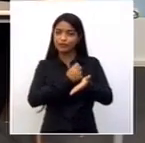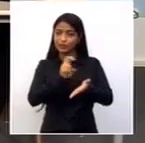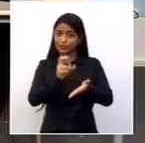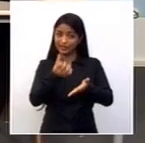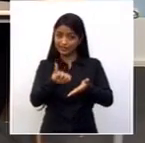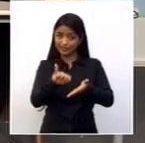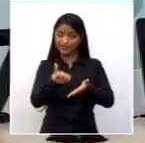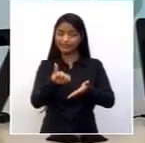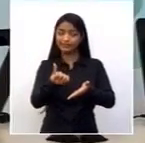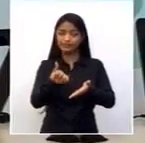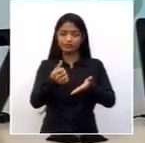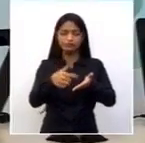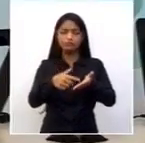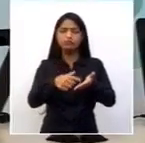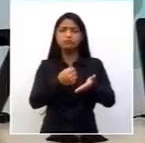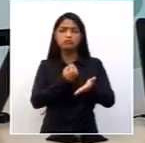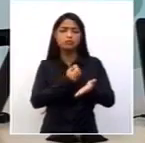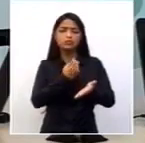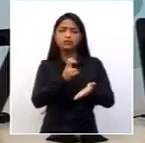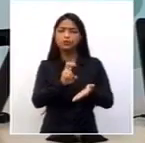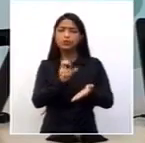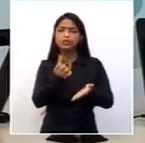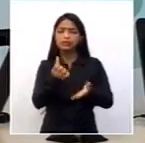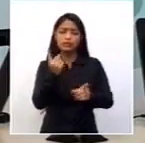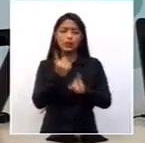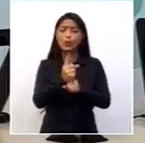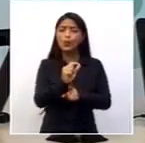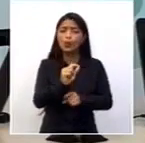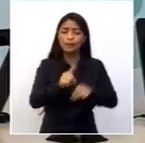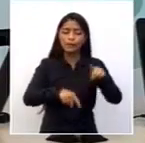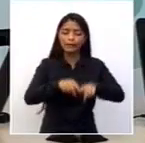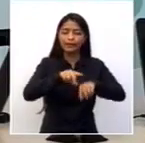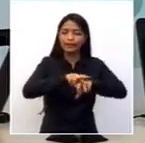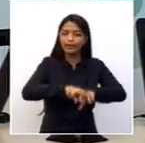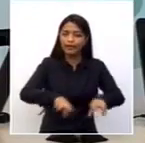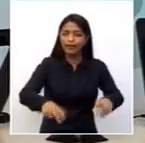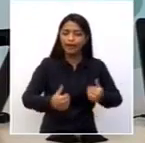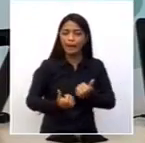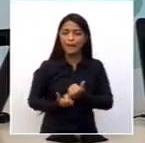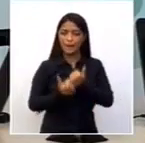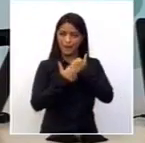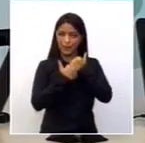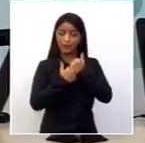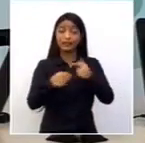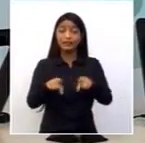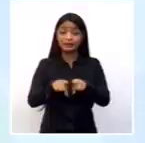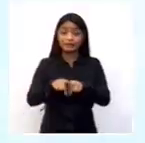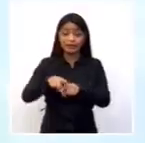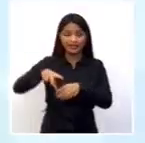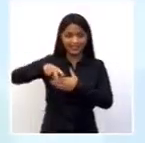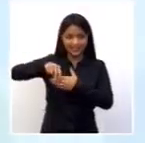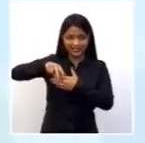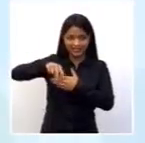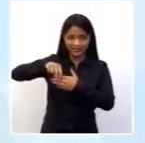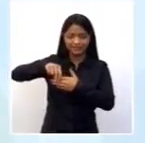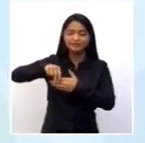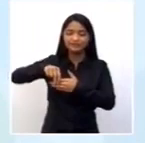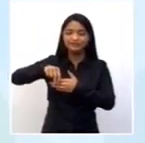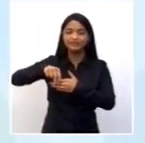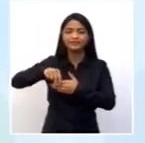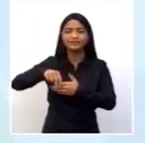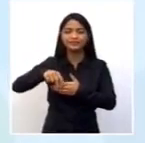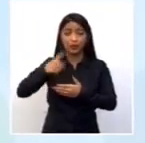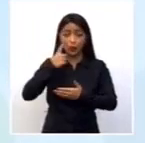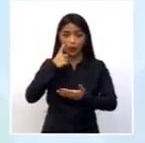página 56? Materiais de apoio e anexos. Vocês vão ver ali na tela.